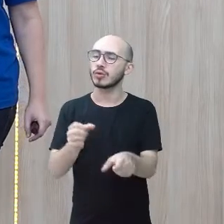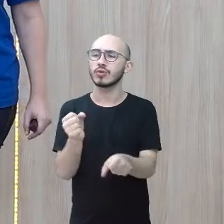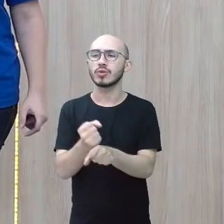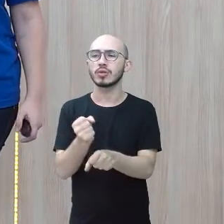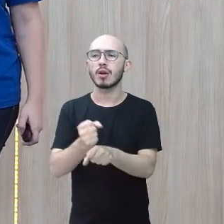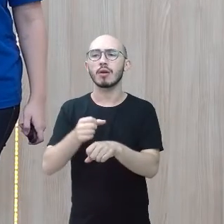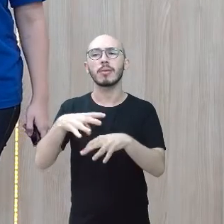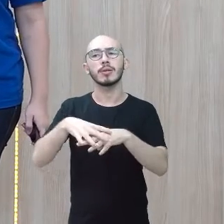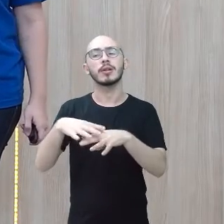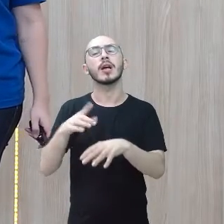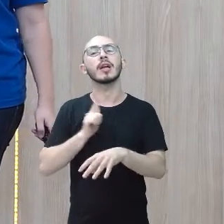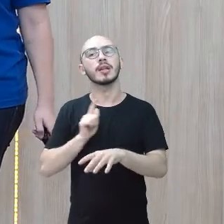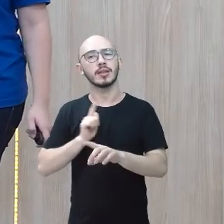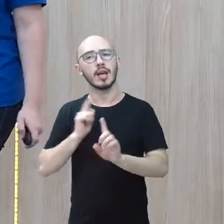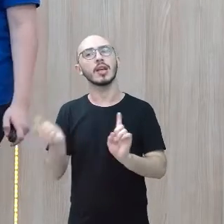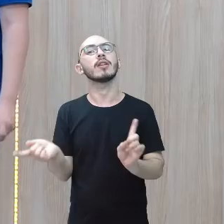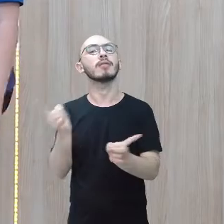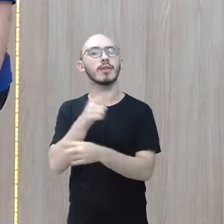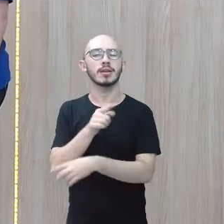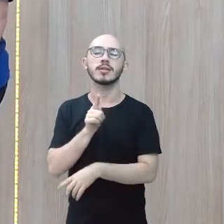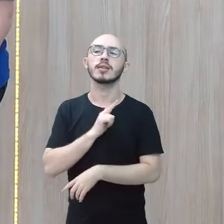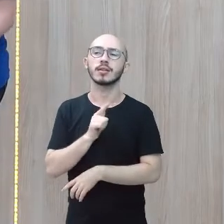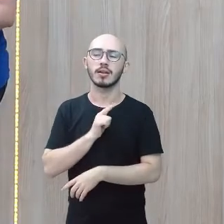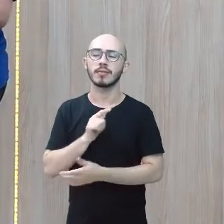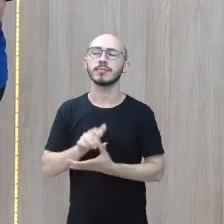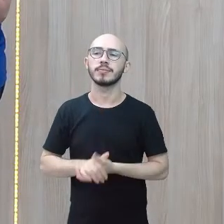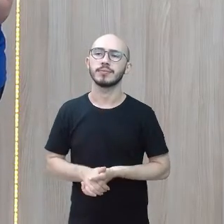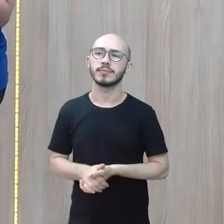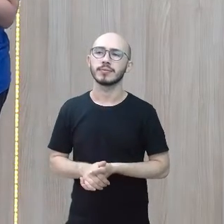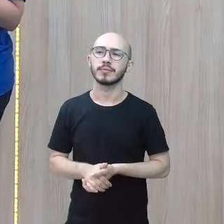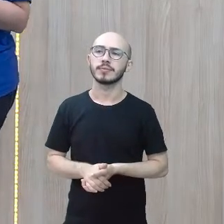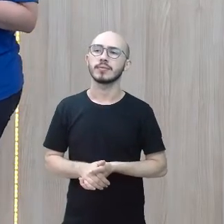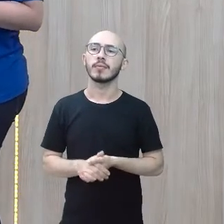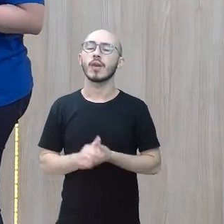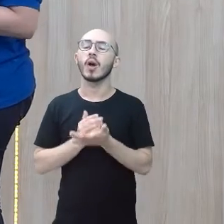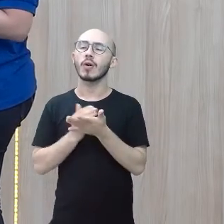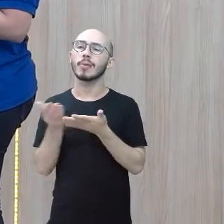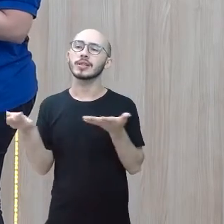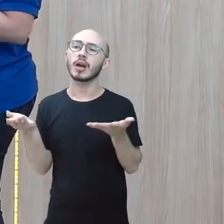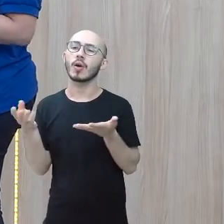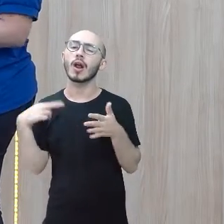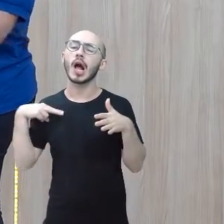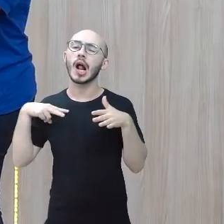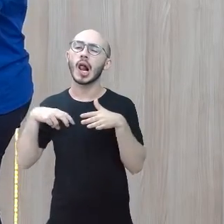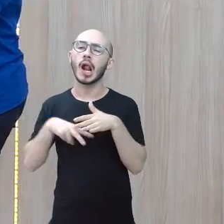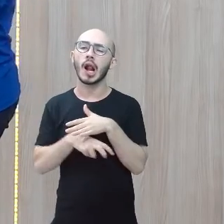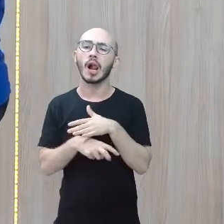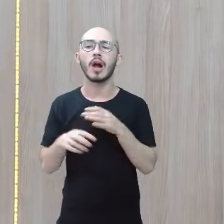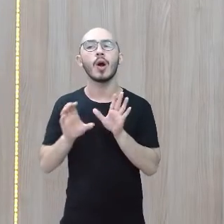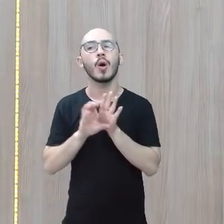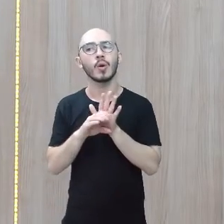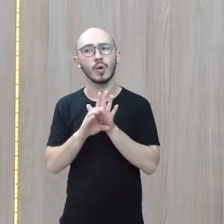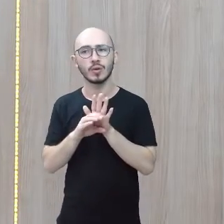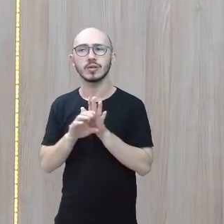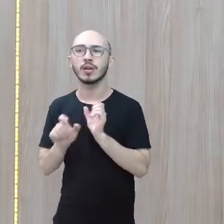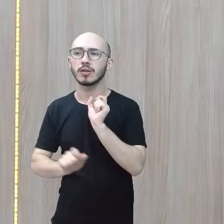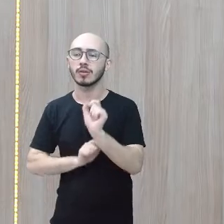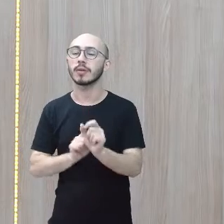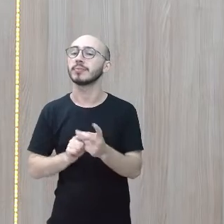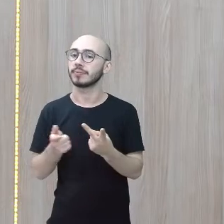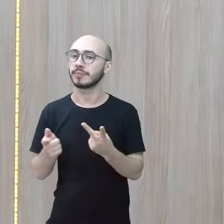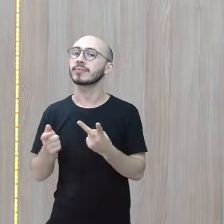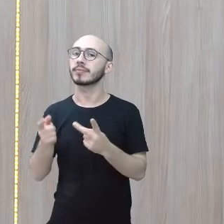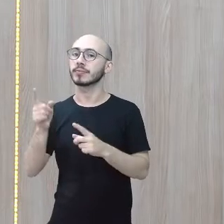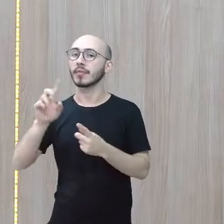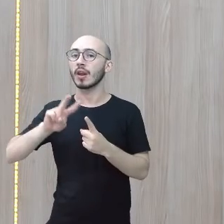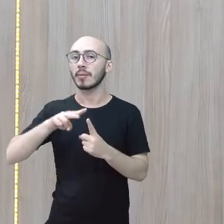operações têm a sua inversa, tá certo? E a gente começa a explorar esse conceito, ó. No caso da potenciação, a